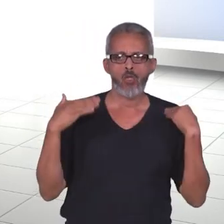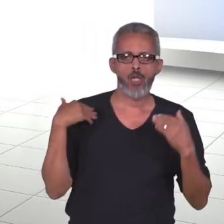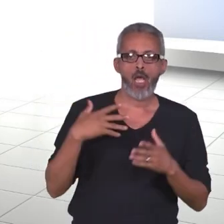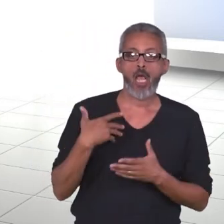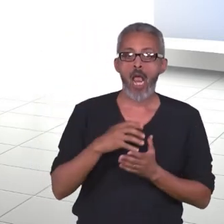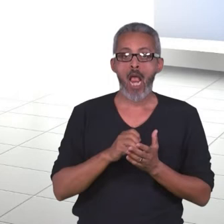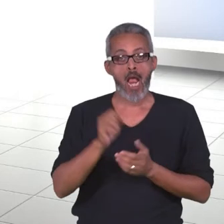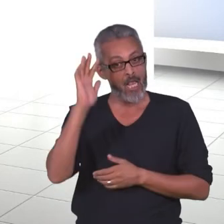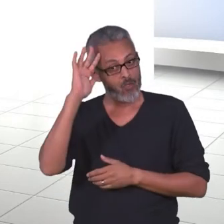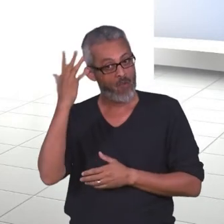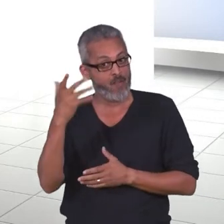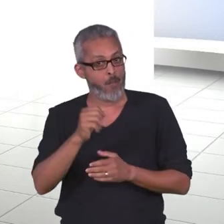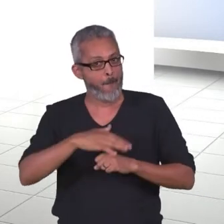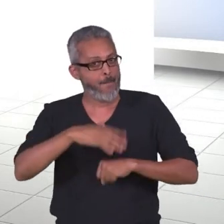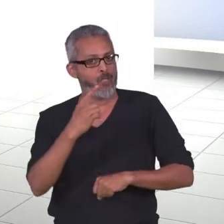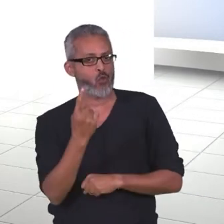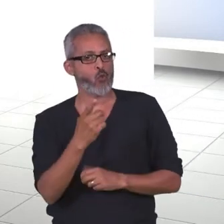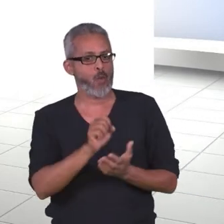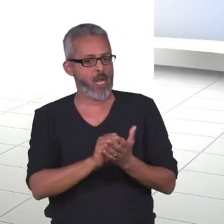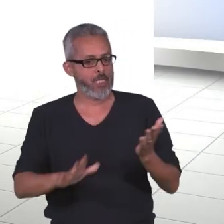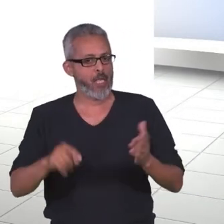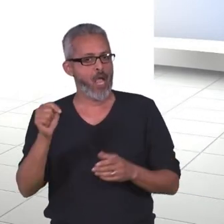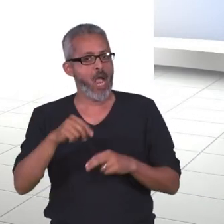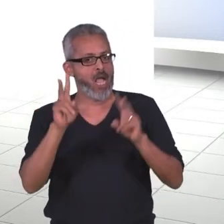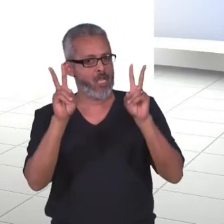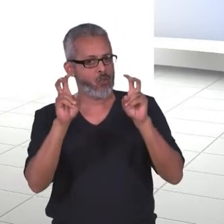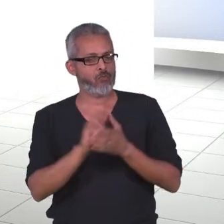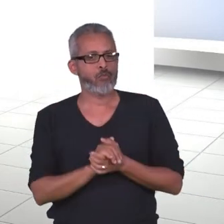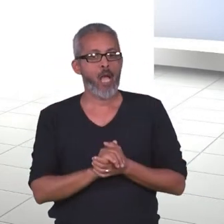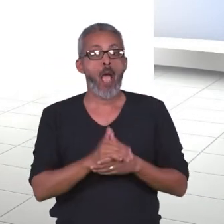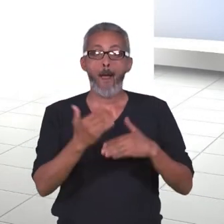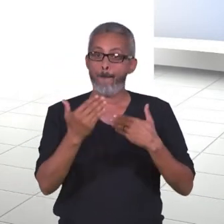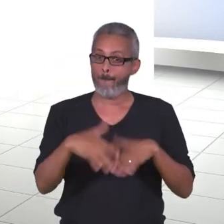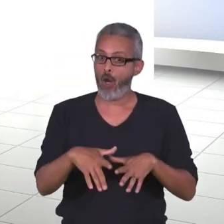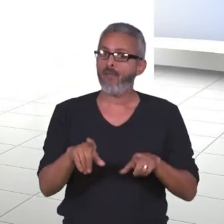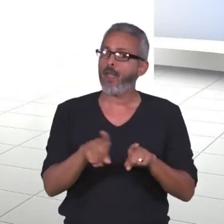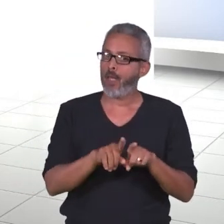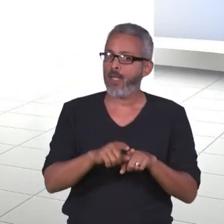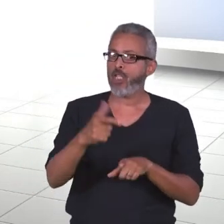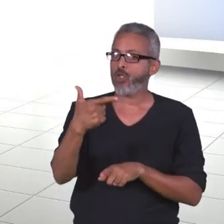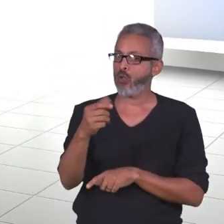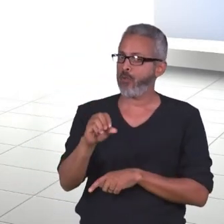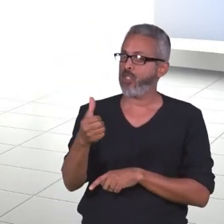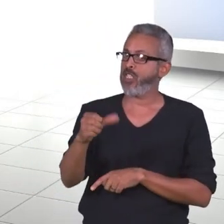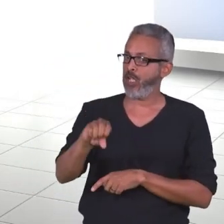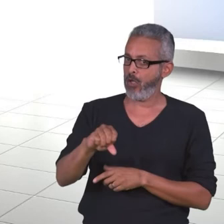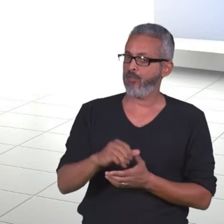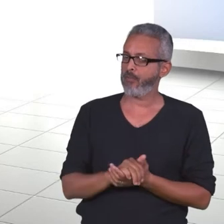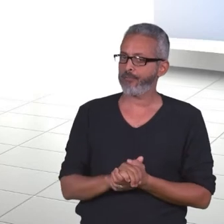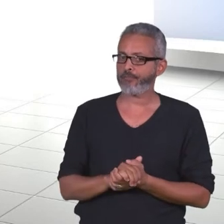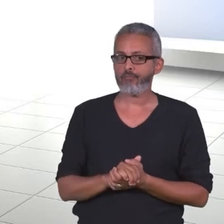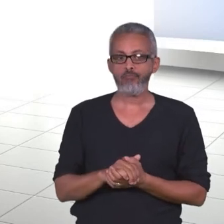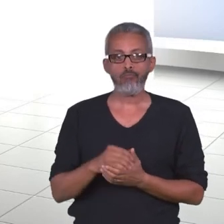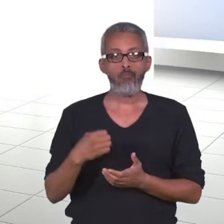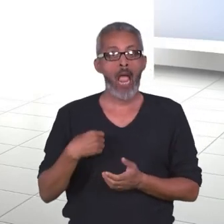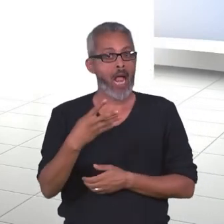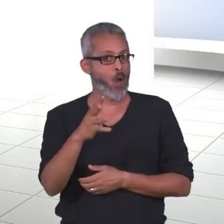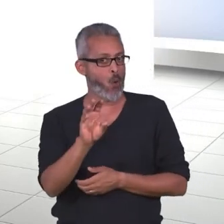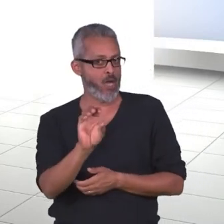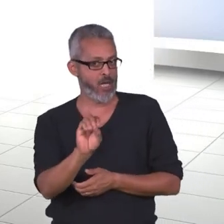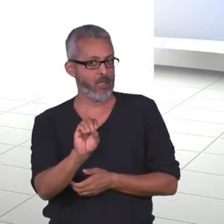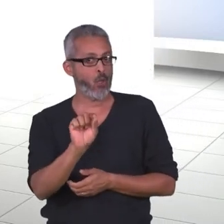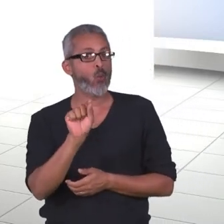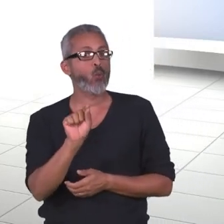Então, pode ser descartada. Na letra D, fala nacionalista ao negar modelos